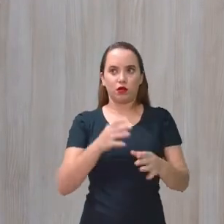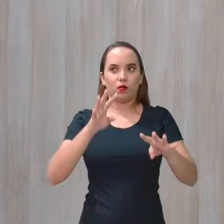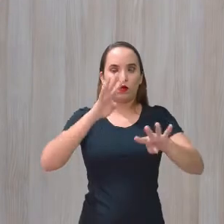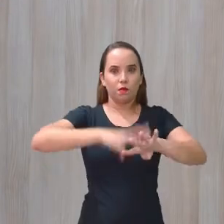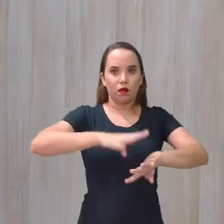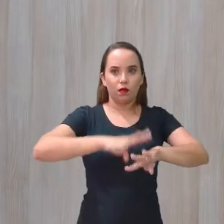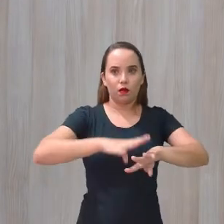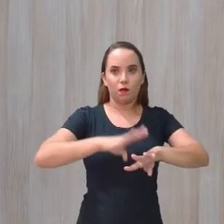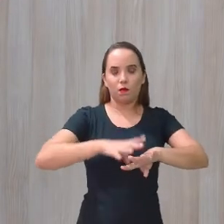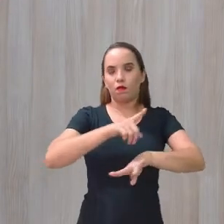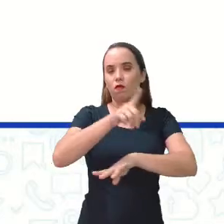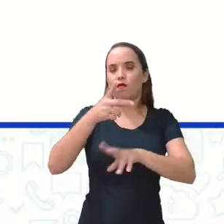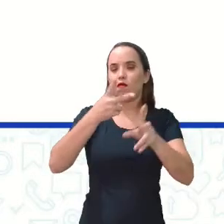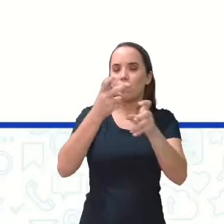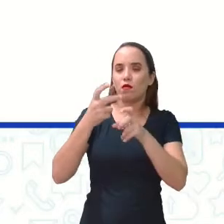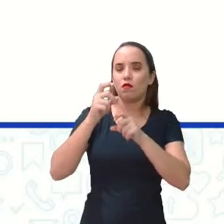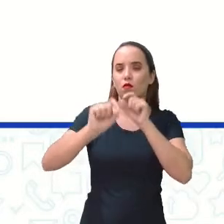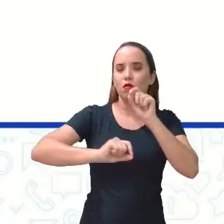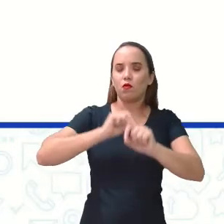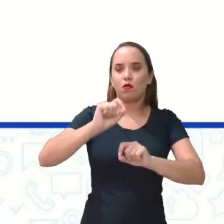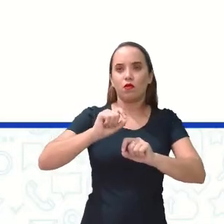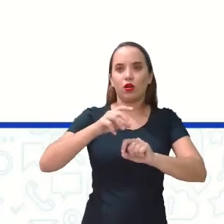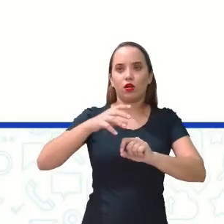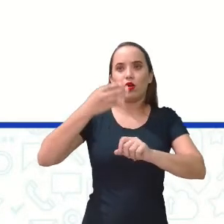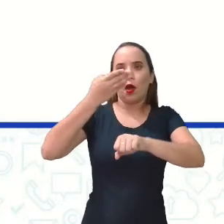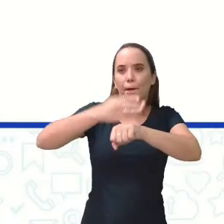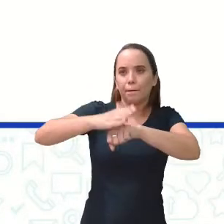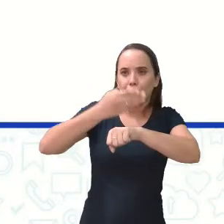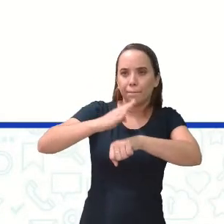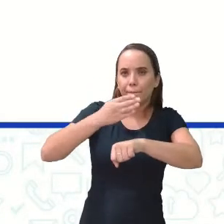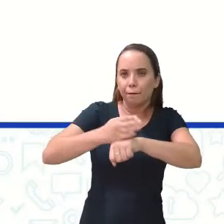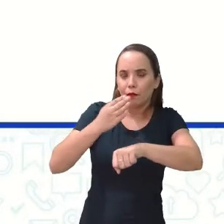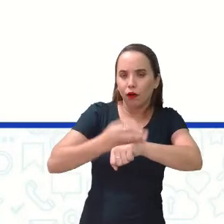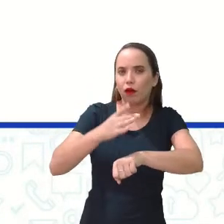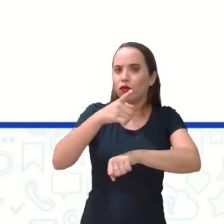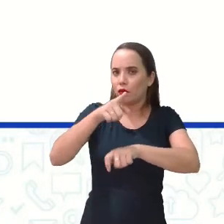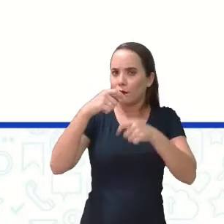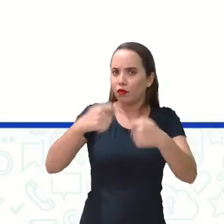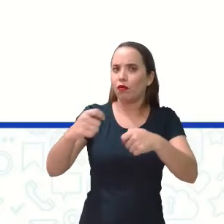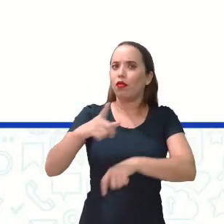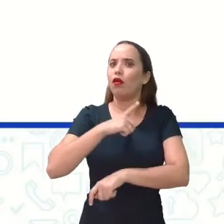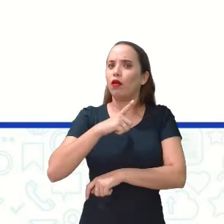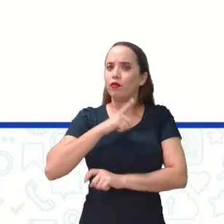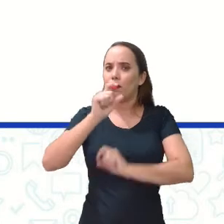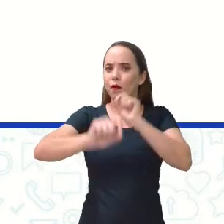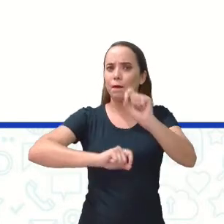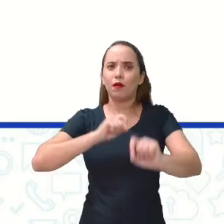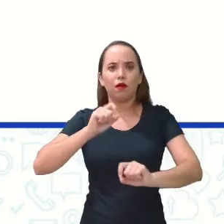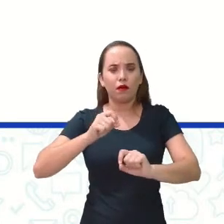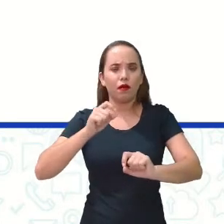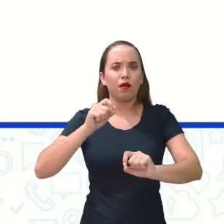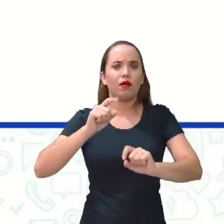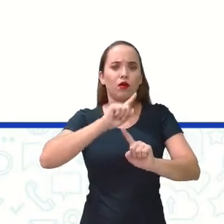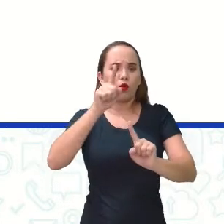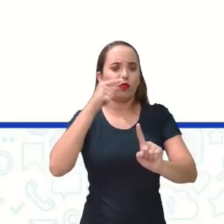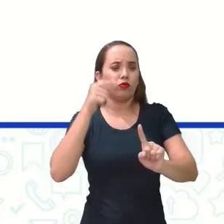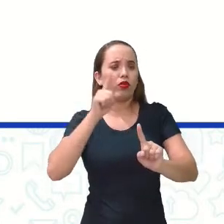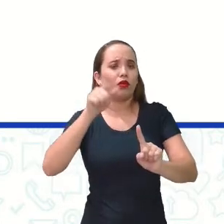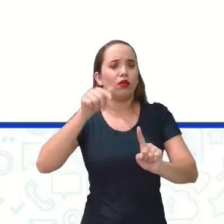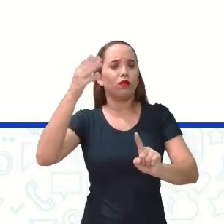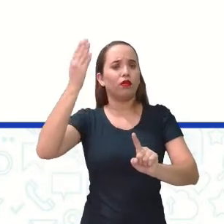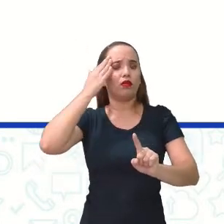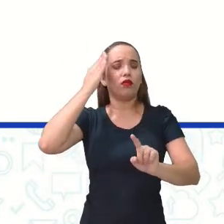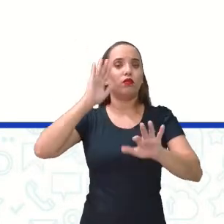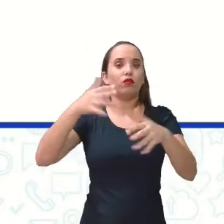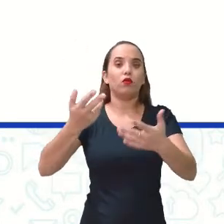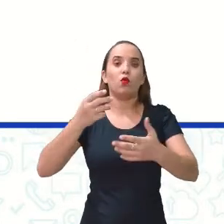prática que você precisa para usar essas técnicas, ela precisa fazer com que você perceba qual delas é a mais adequada, tá